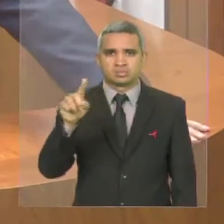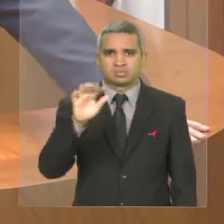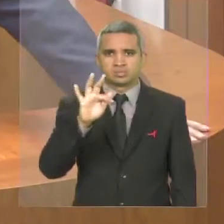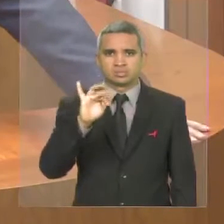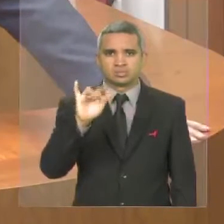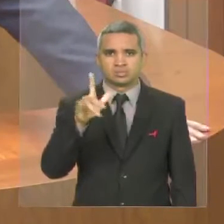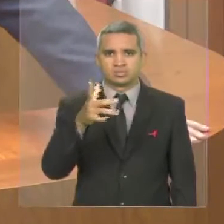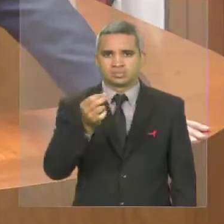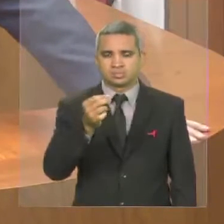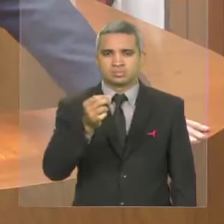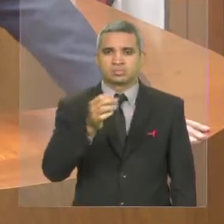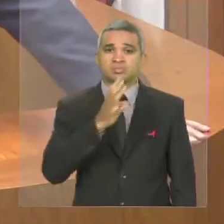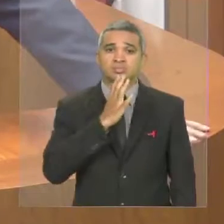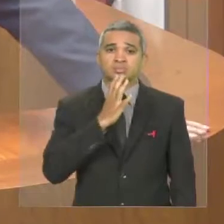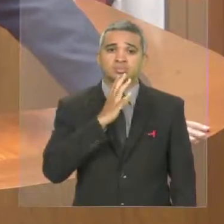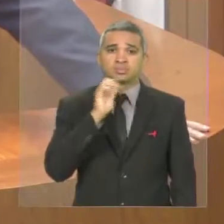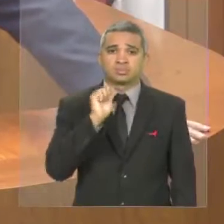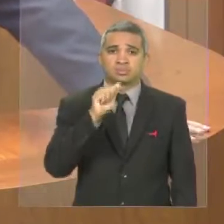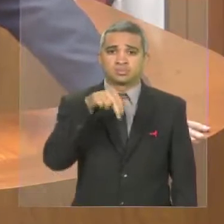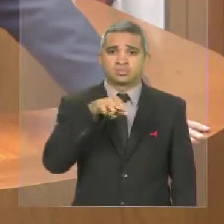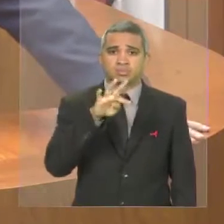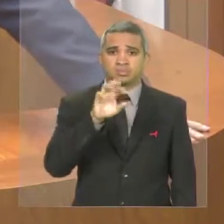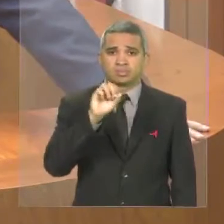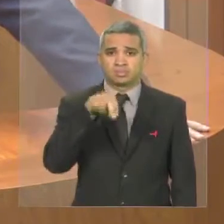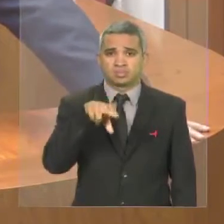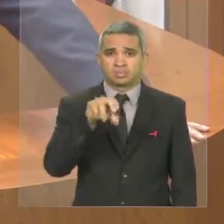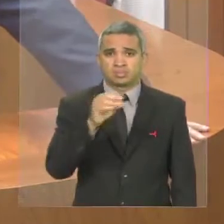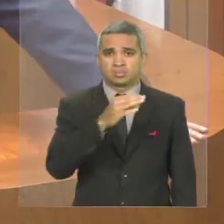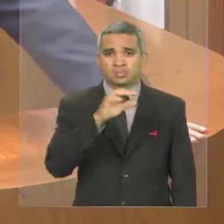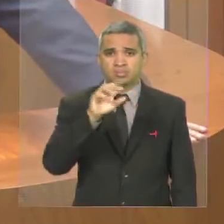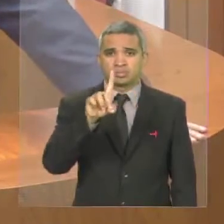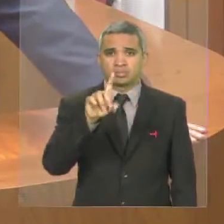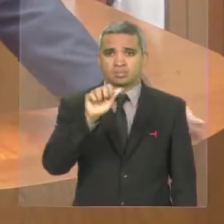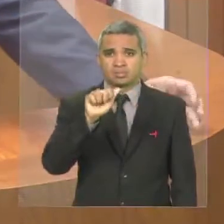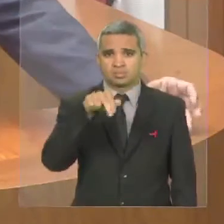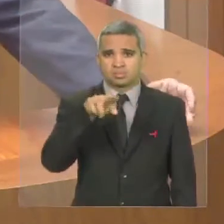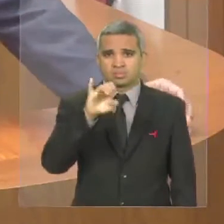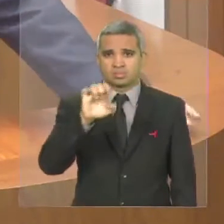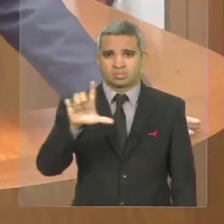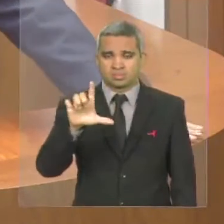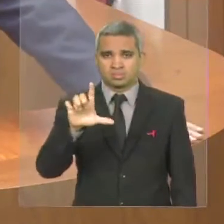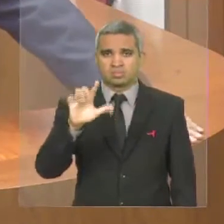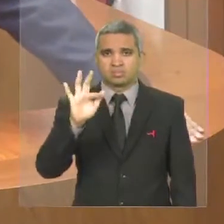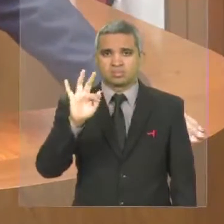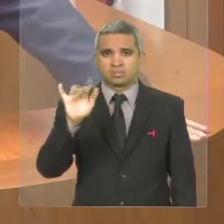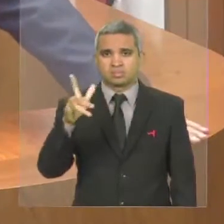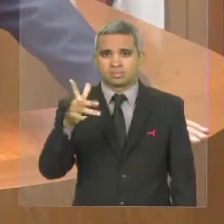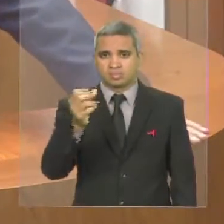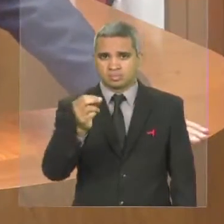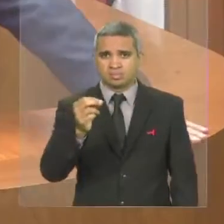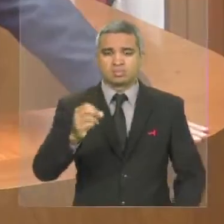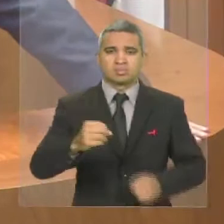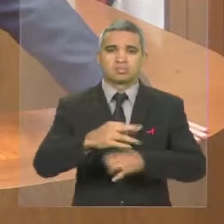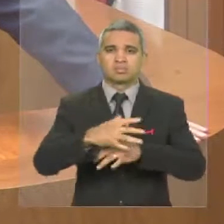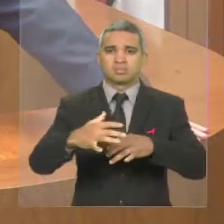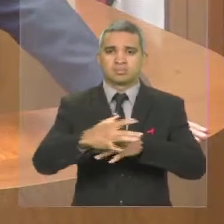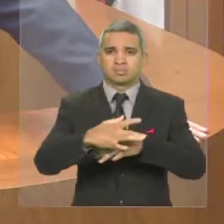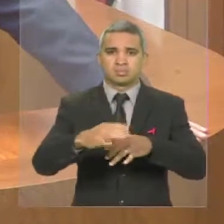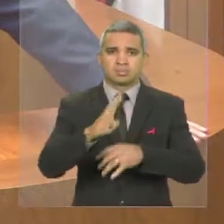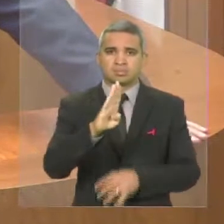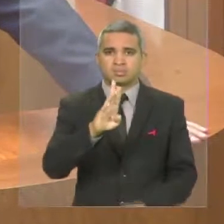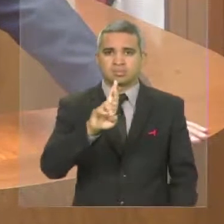Antônio Daniel Macatrão Bacelar Couto Filho, da cidade de Brejo. Meu amigo